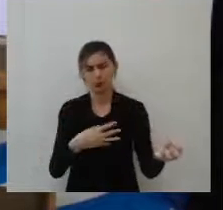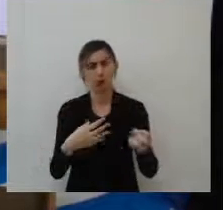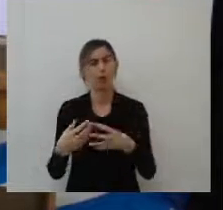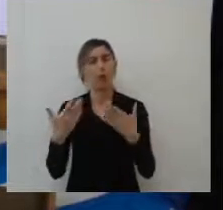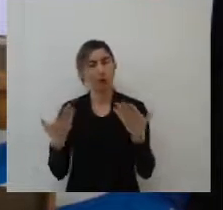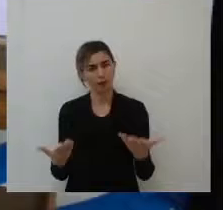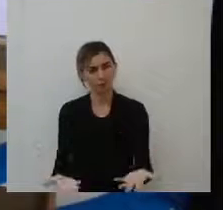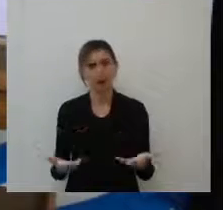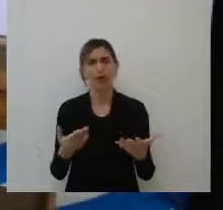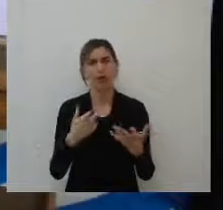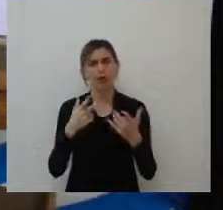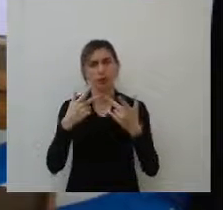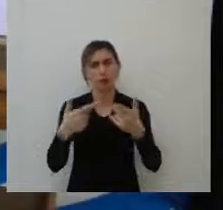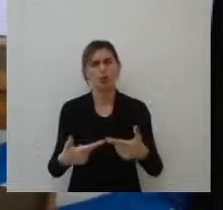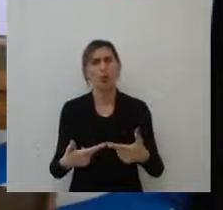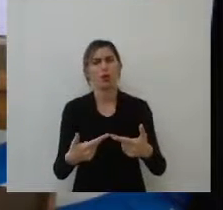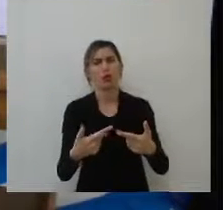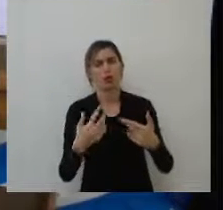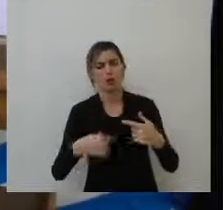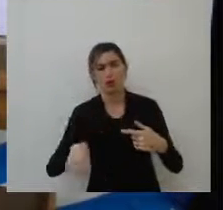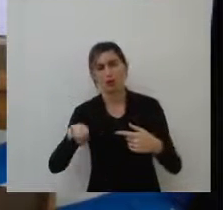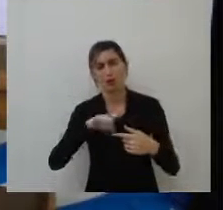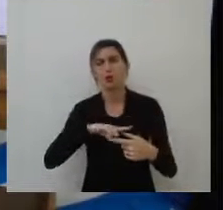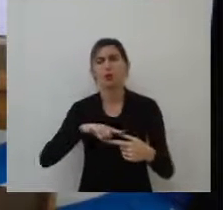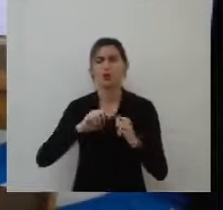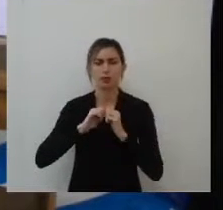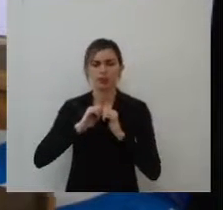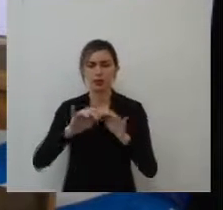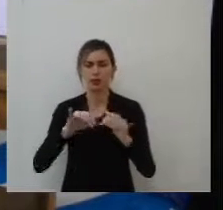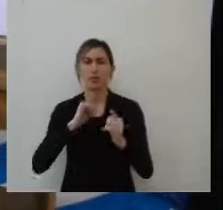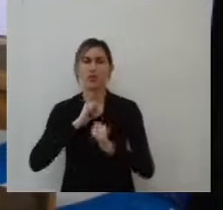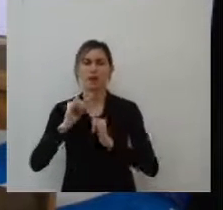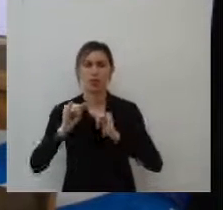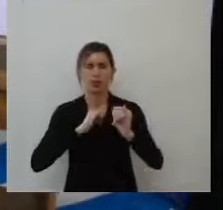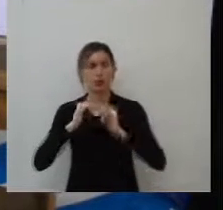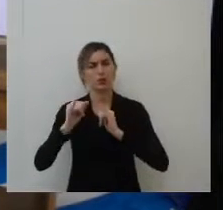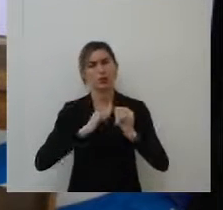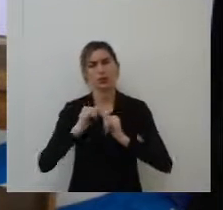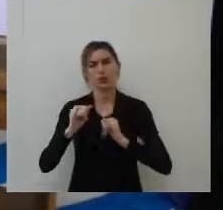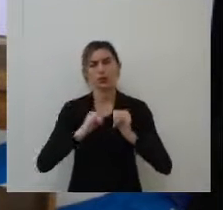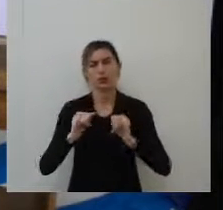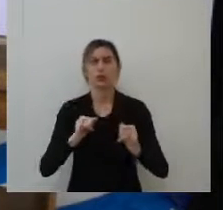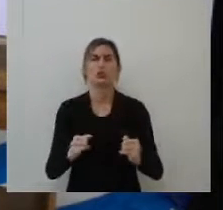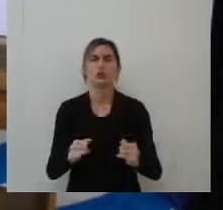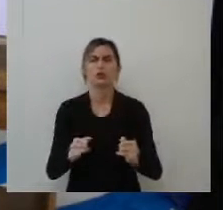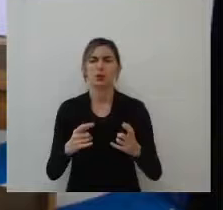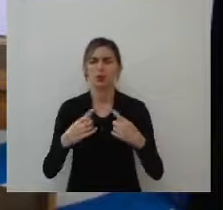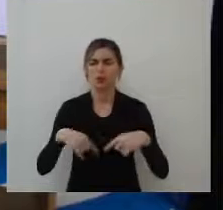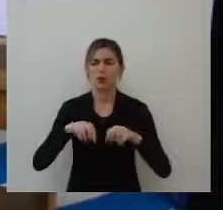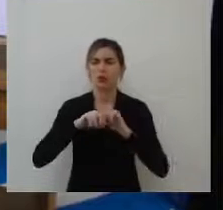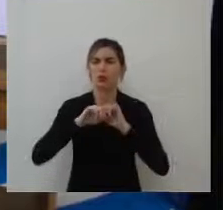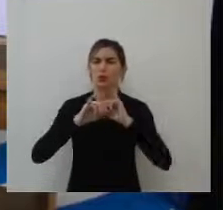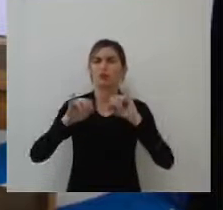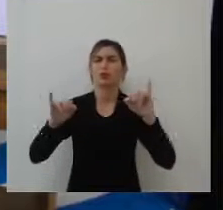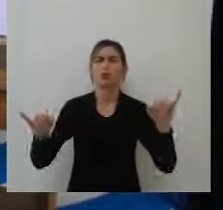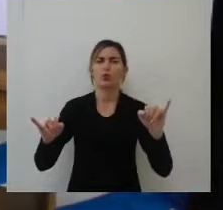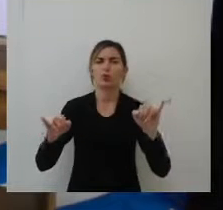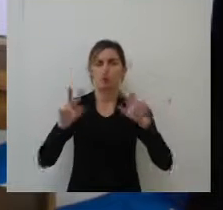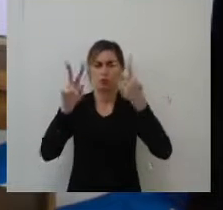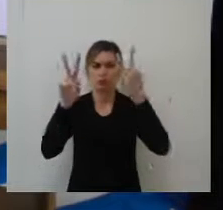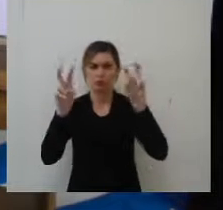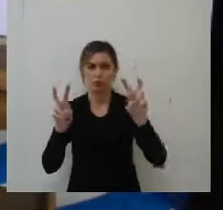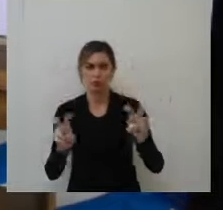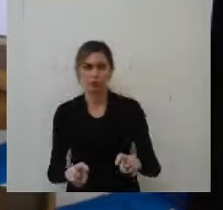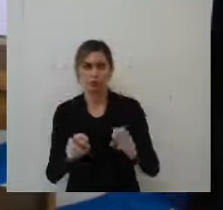Ela funciona para essa disseminação de informação, tá, gente? Ela funciona para a transmissão desses